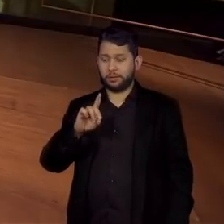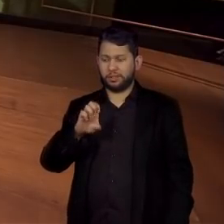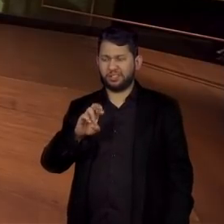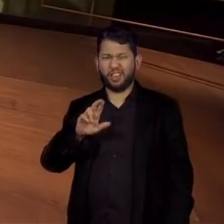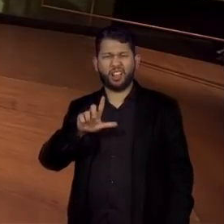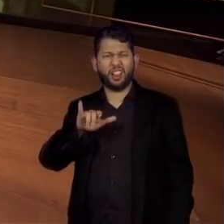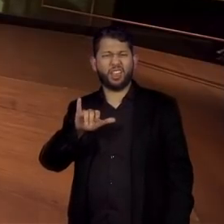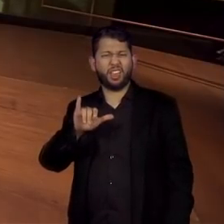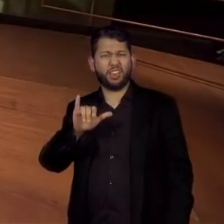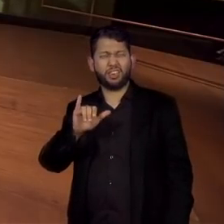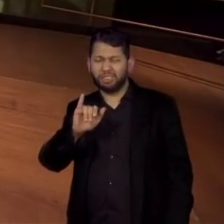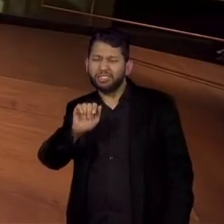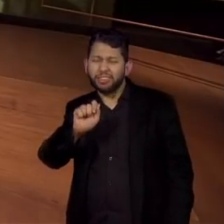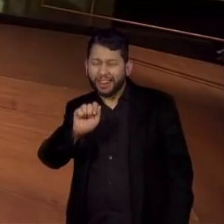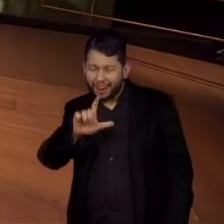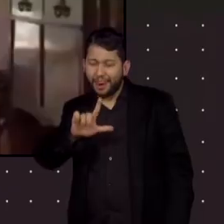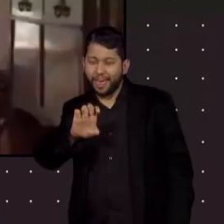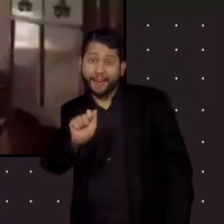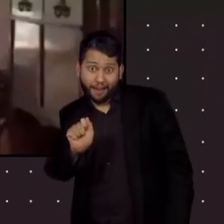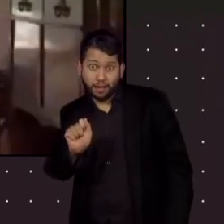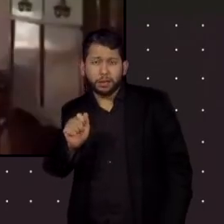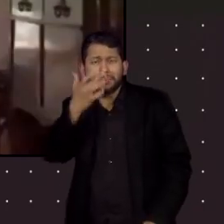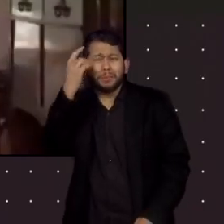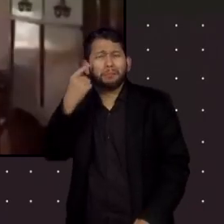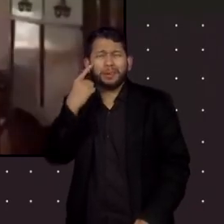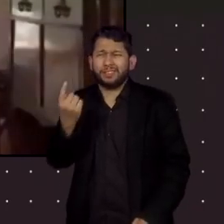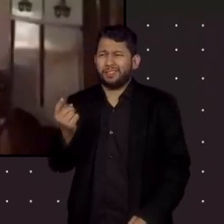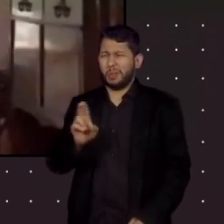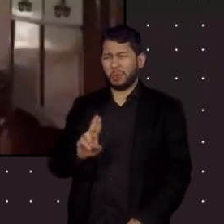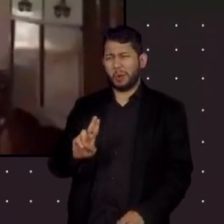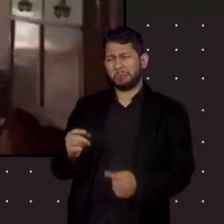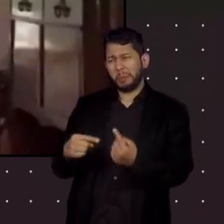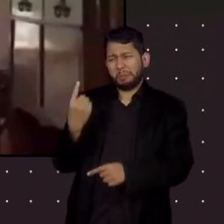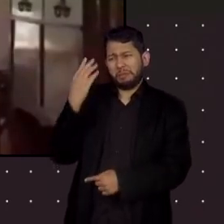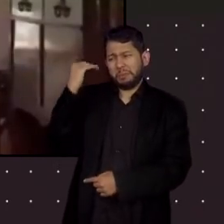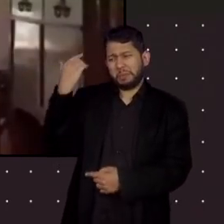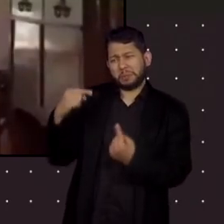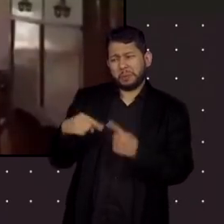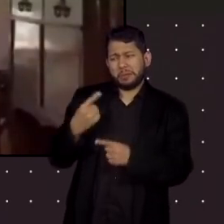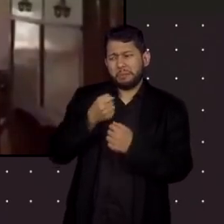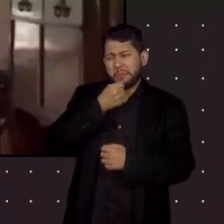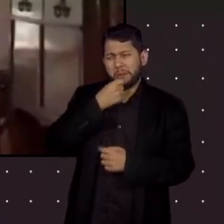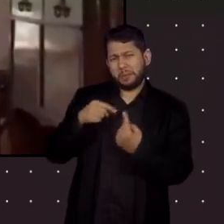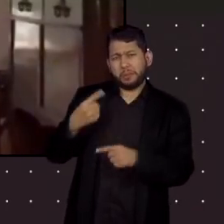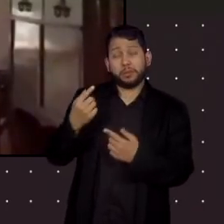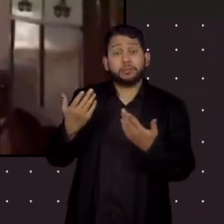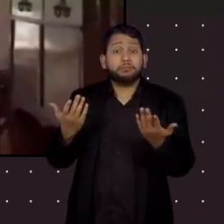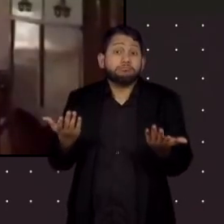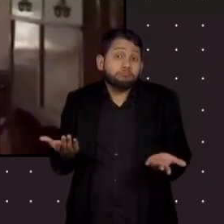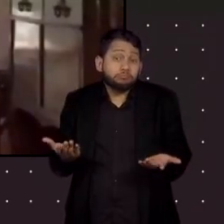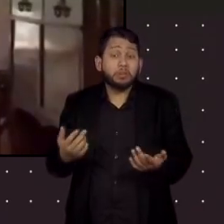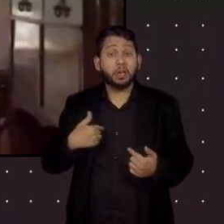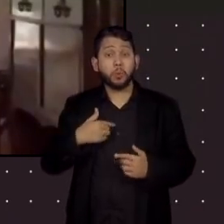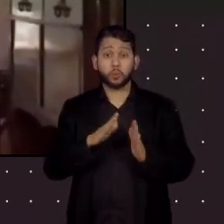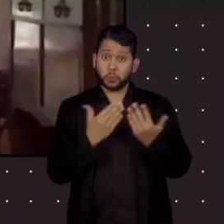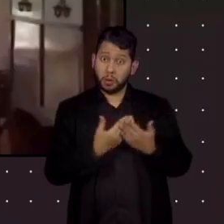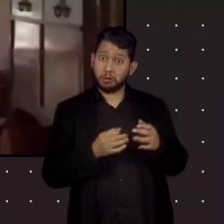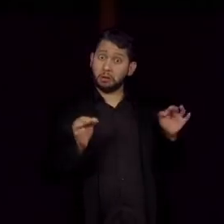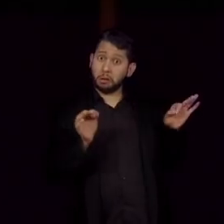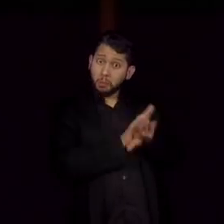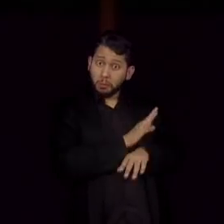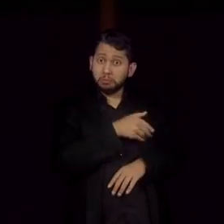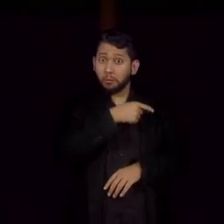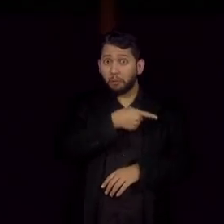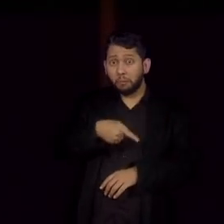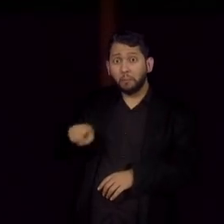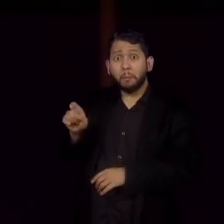não era radiofônico. Nome. E eu entrei um dia, vindo da escola, passei pela padaria,